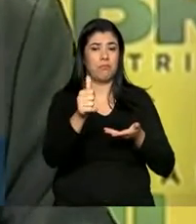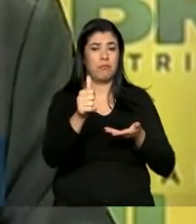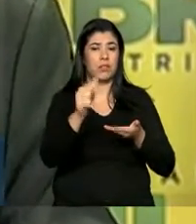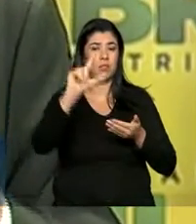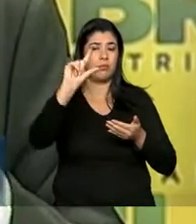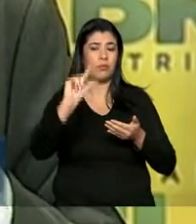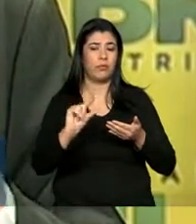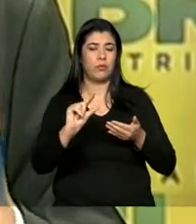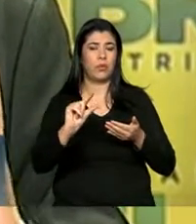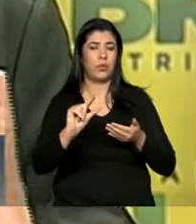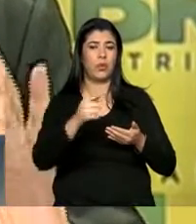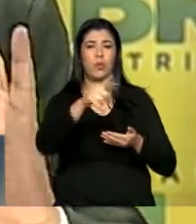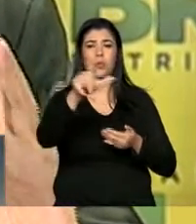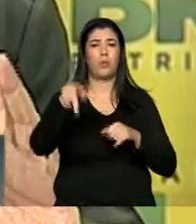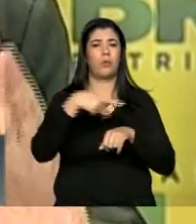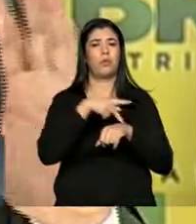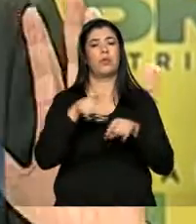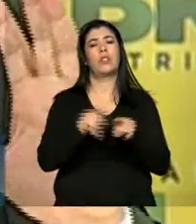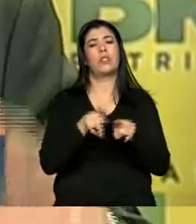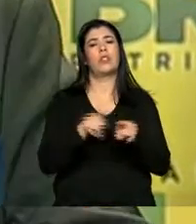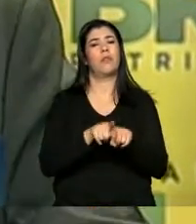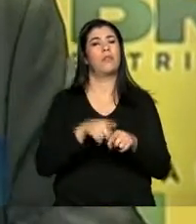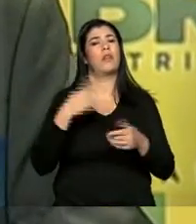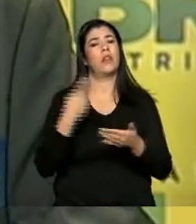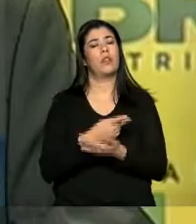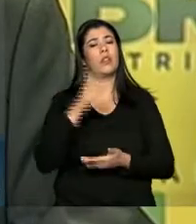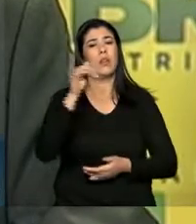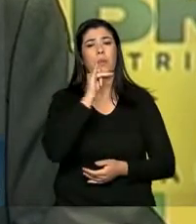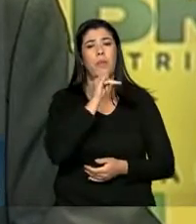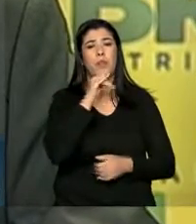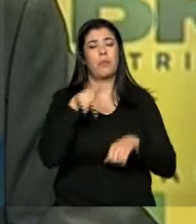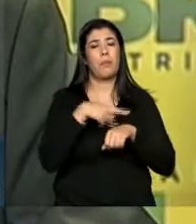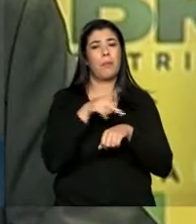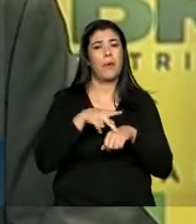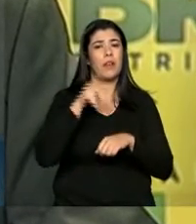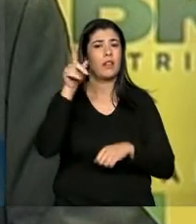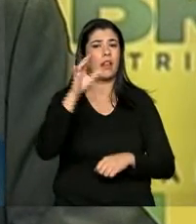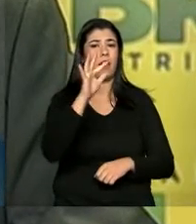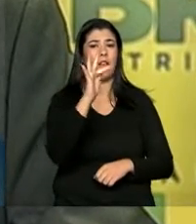todos os países do mundo, independente, até na Finlândia, como a gente gostava de